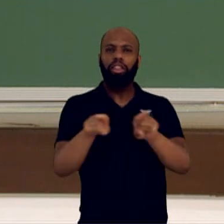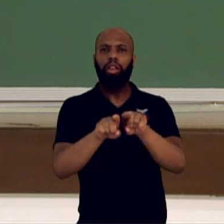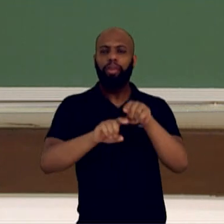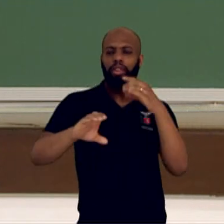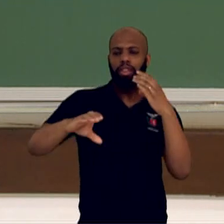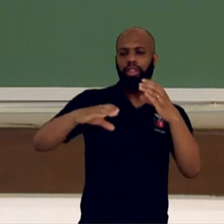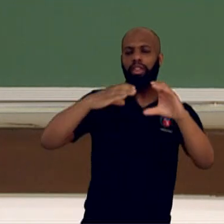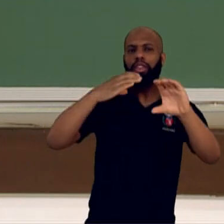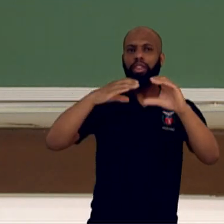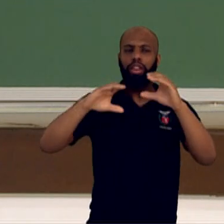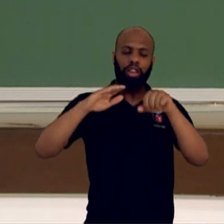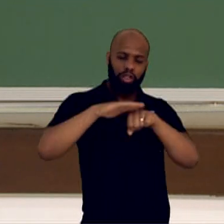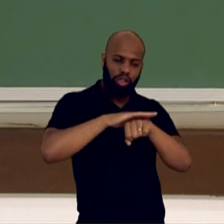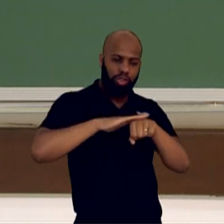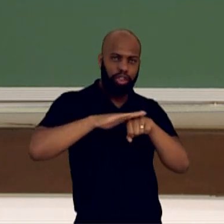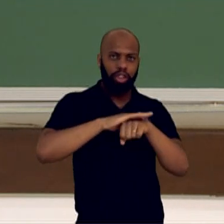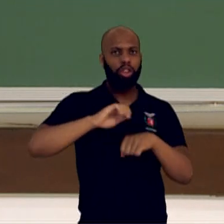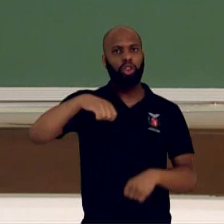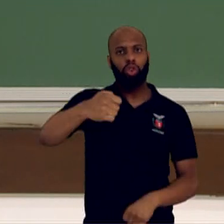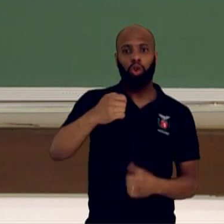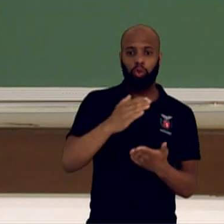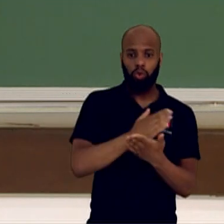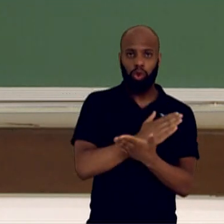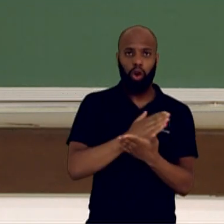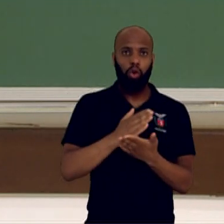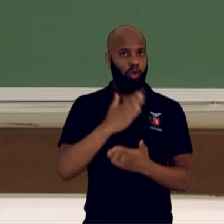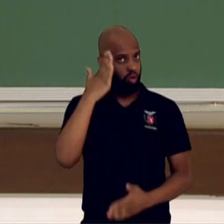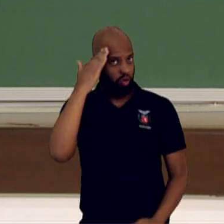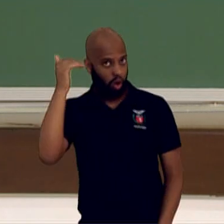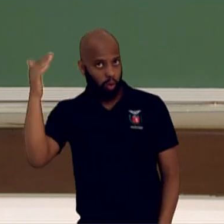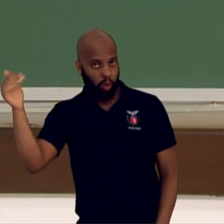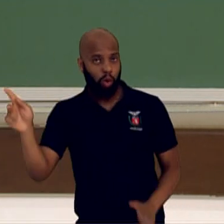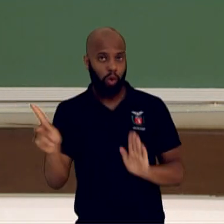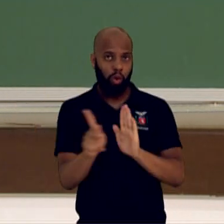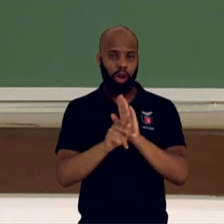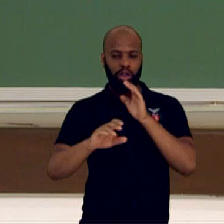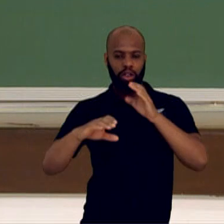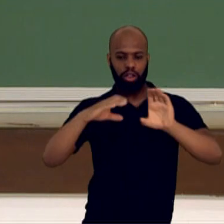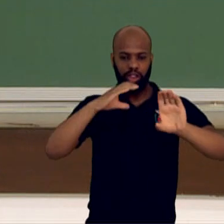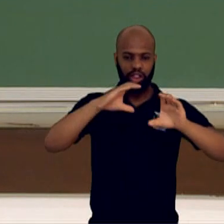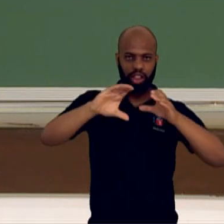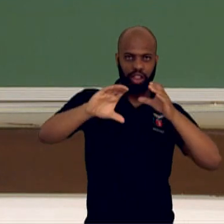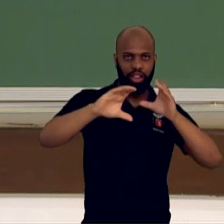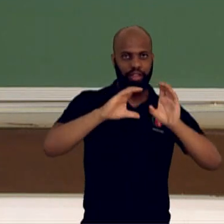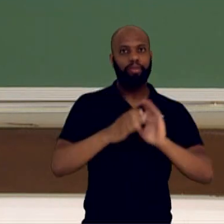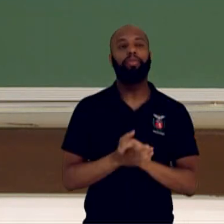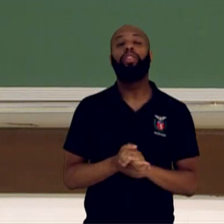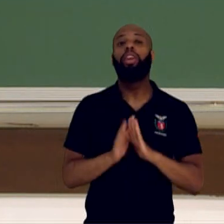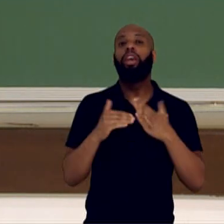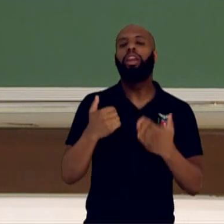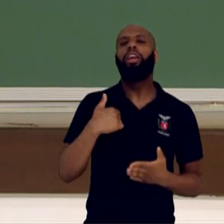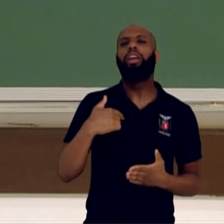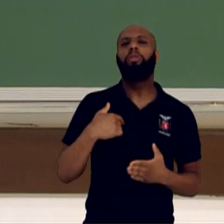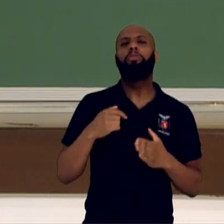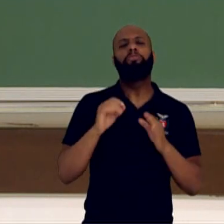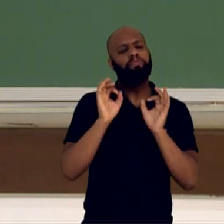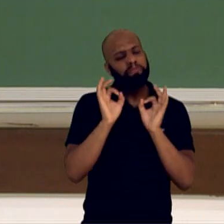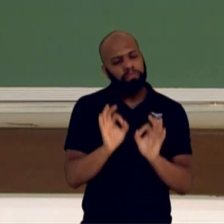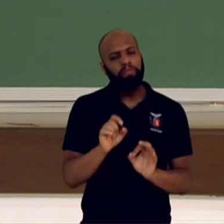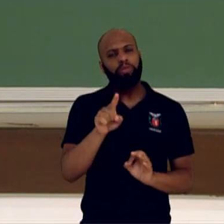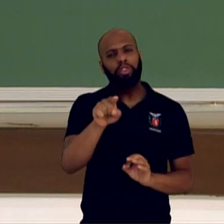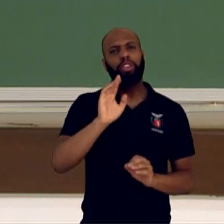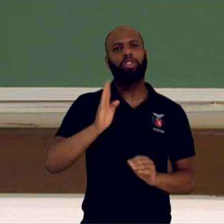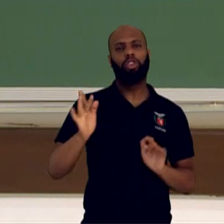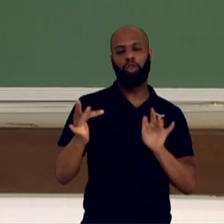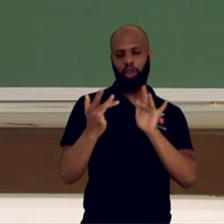cantando, conversando sobre alguns artistas da atualidade do funk, né? Então, eu tenho certeza que algum contato vocês já